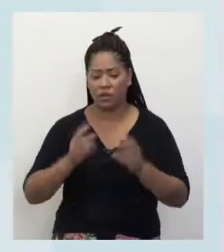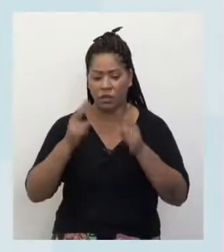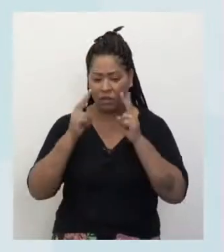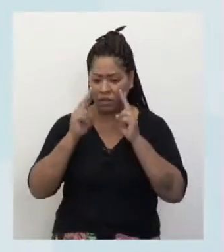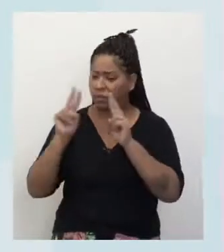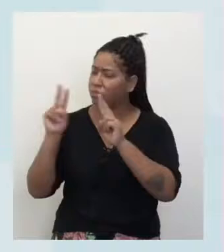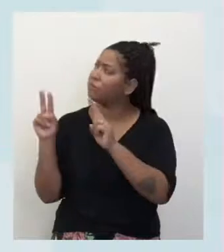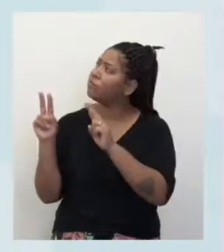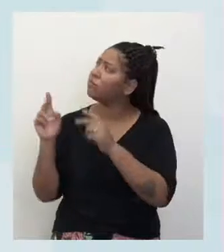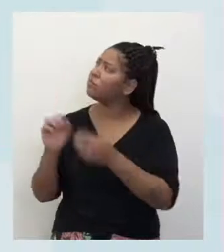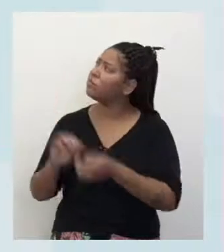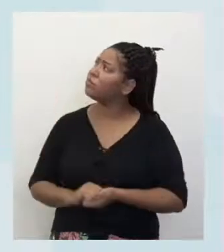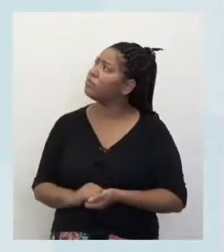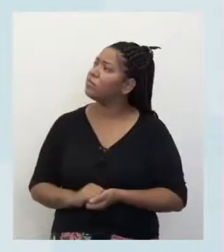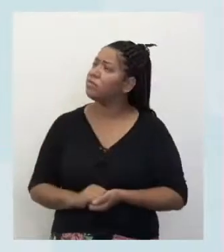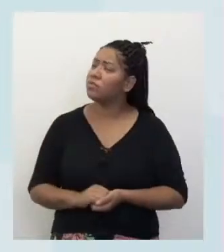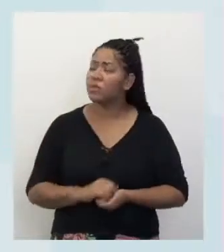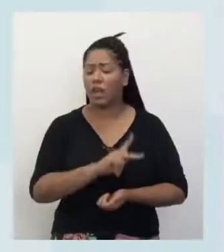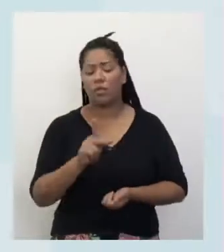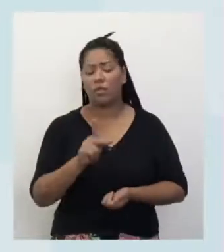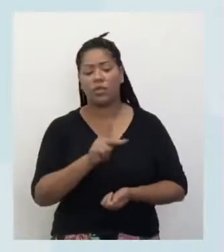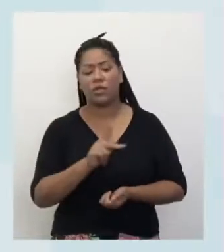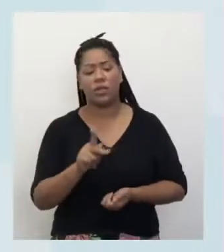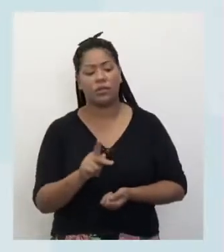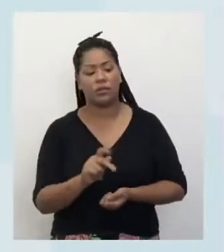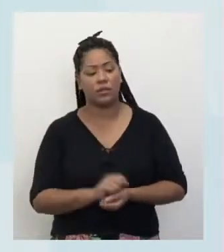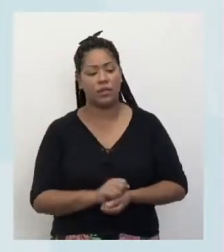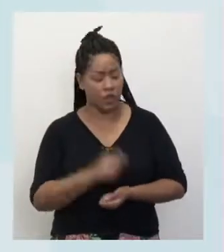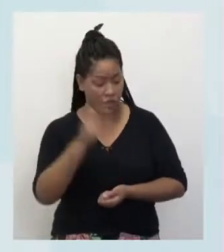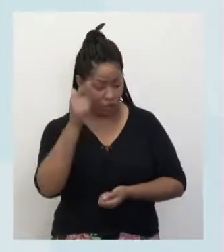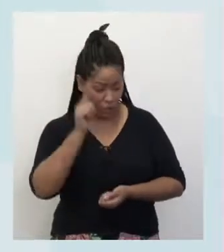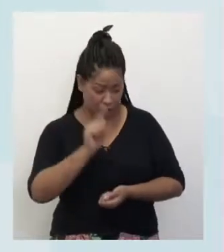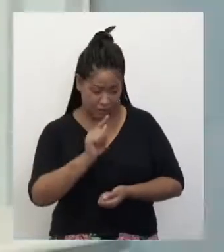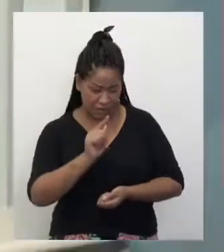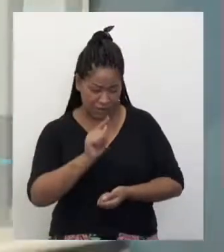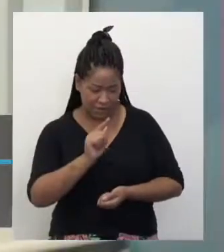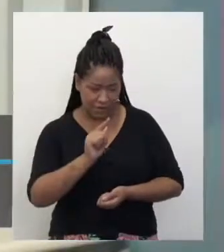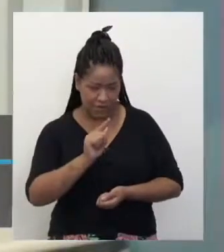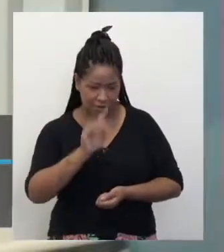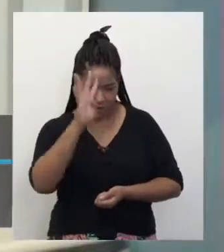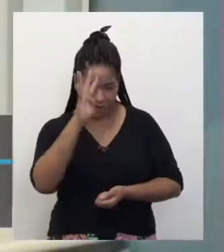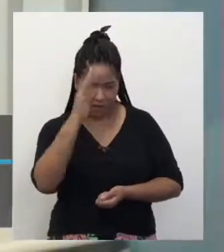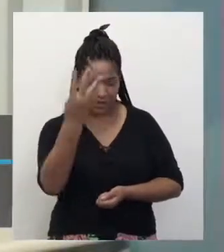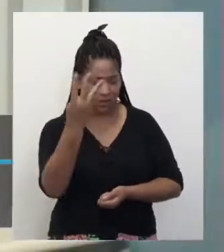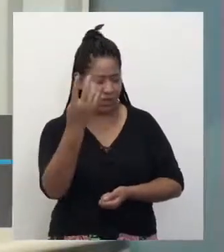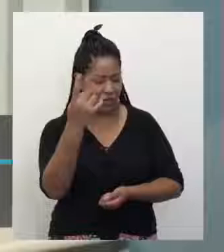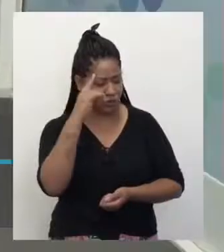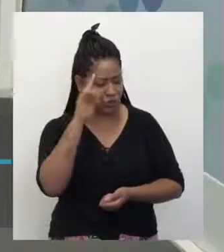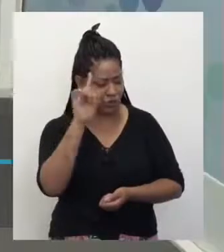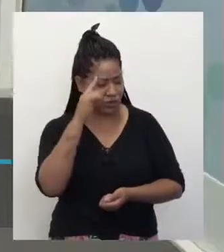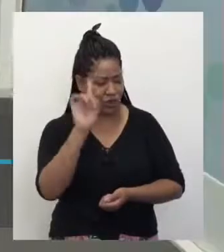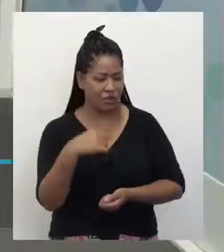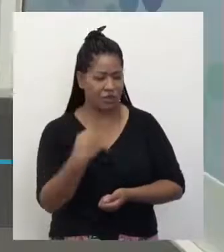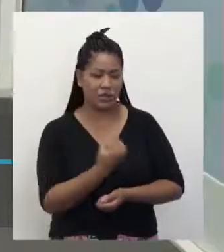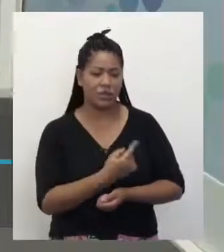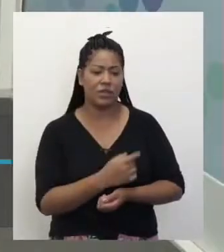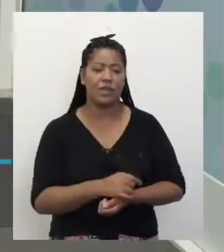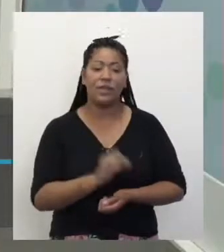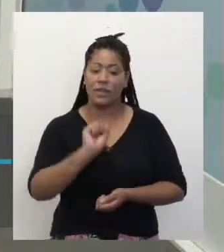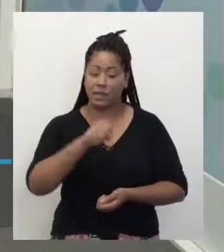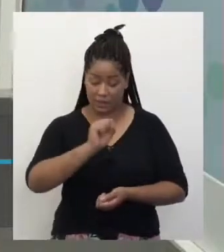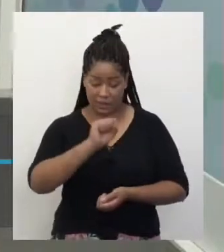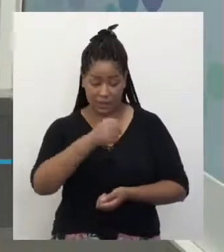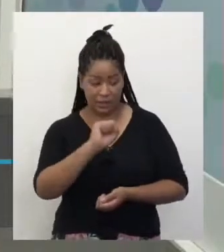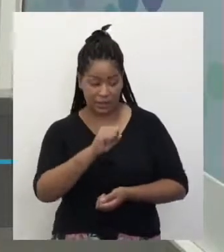por aí? E aí, professora Elaine, você acha que eles vão conseguir associar essa imagem a algo do dia a dia deles? Vão sim, eles vão fazer